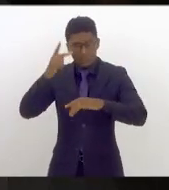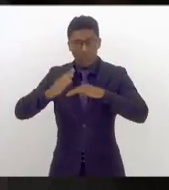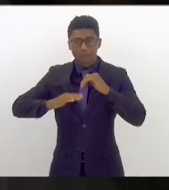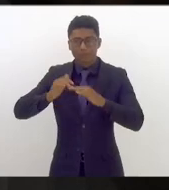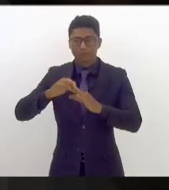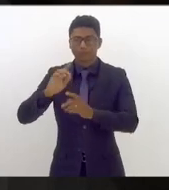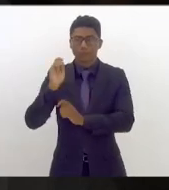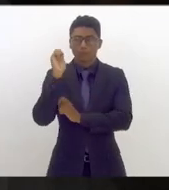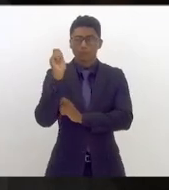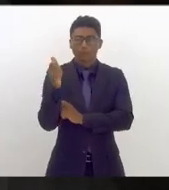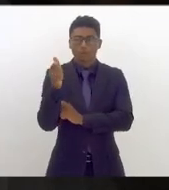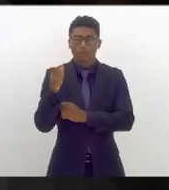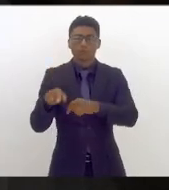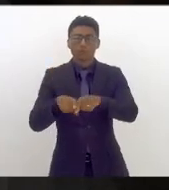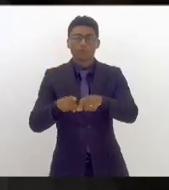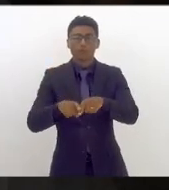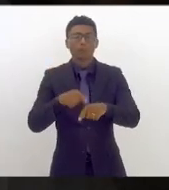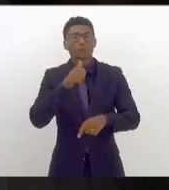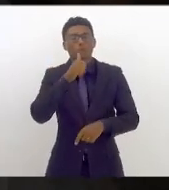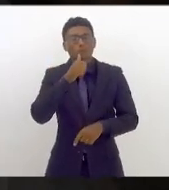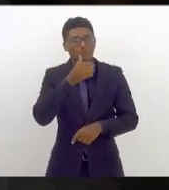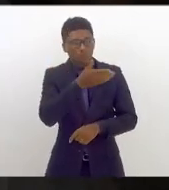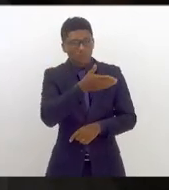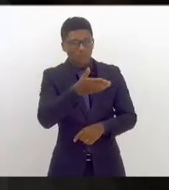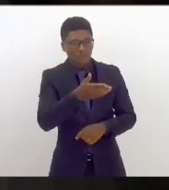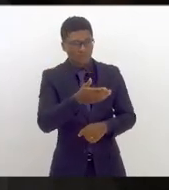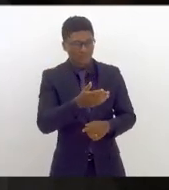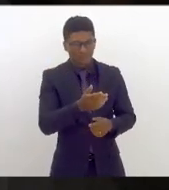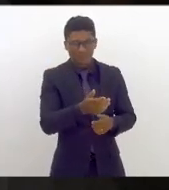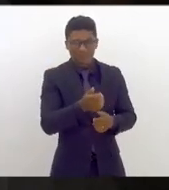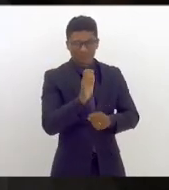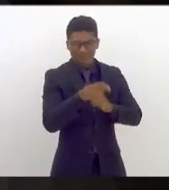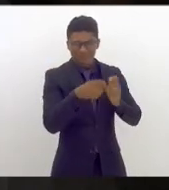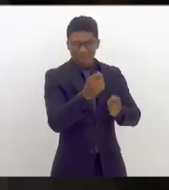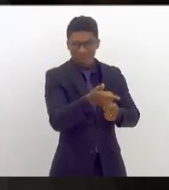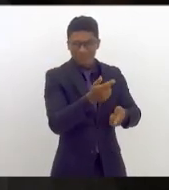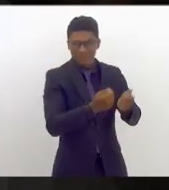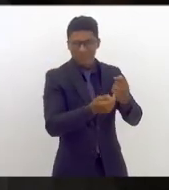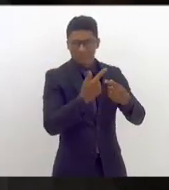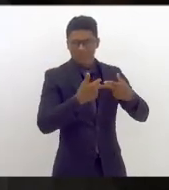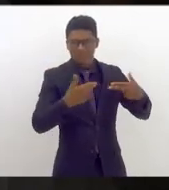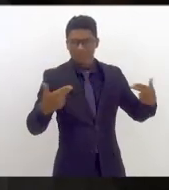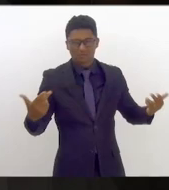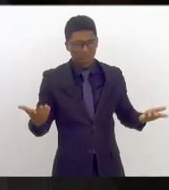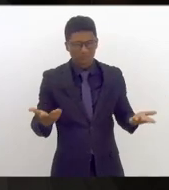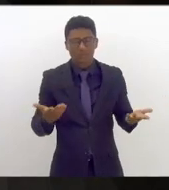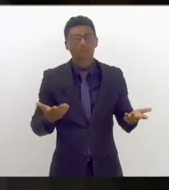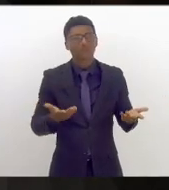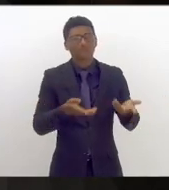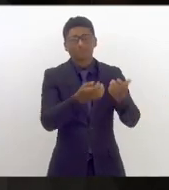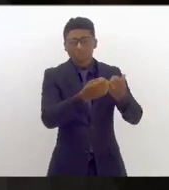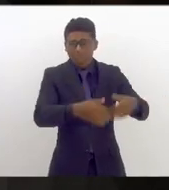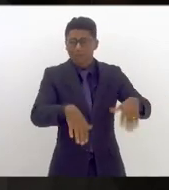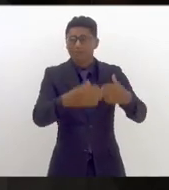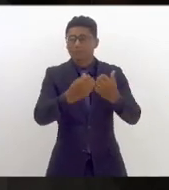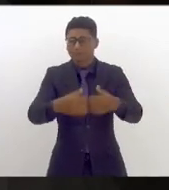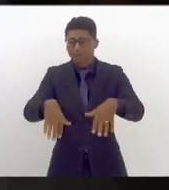às marisqueiras. Então, o segundo tema que a gente discutiu lá é que hoje o